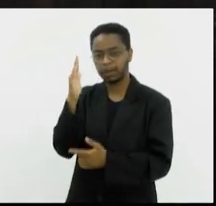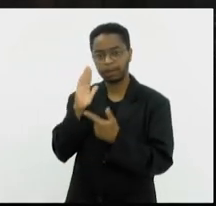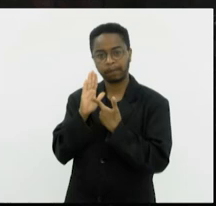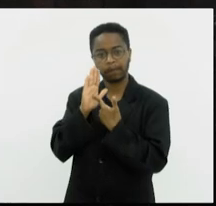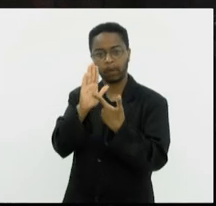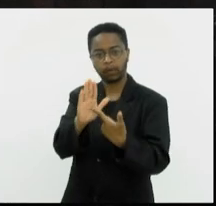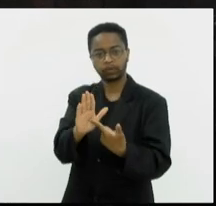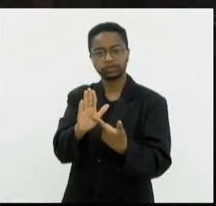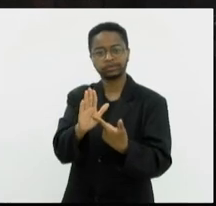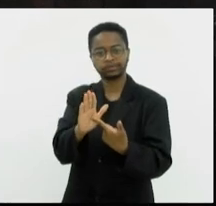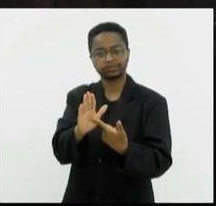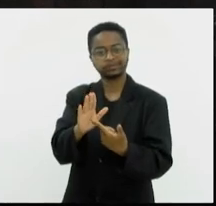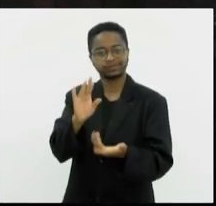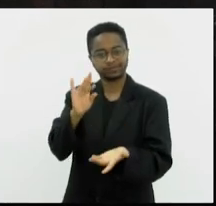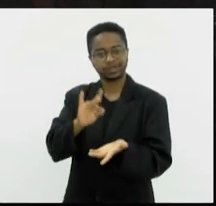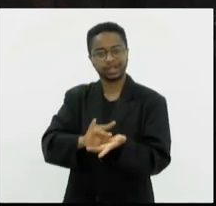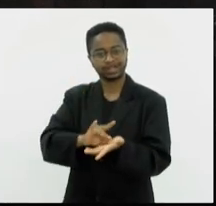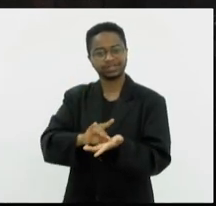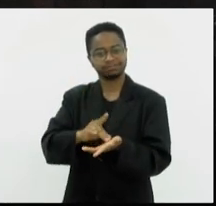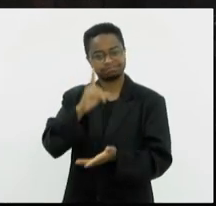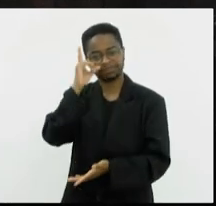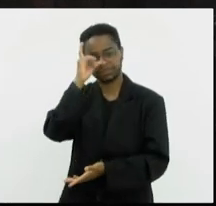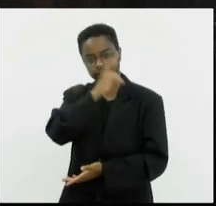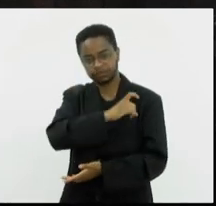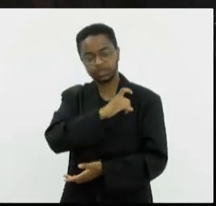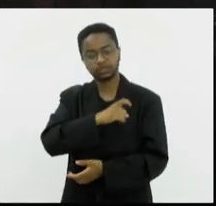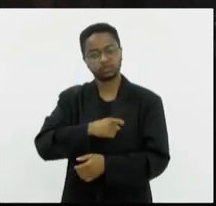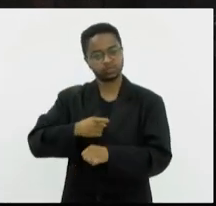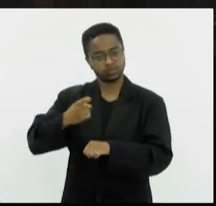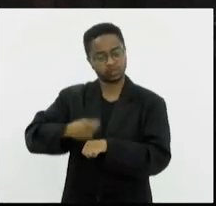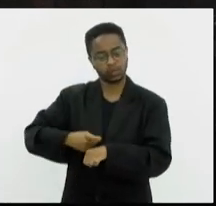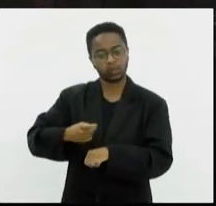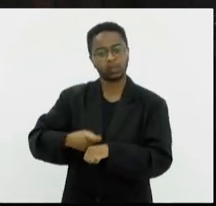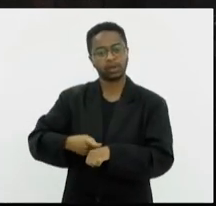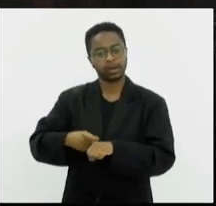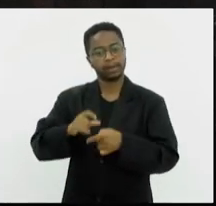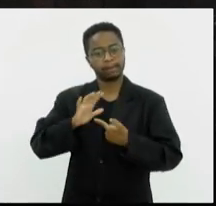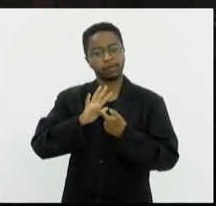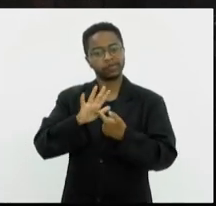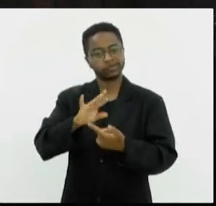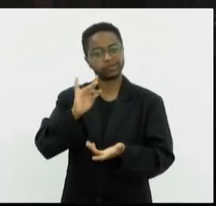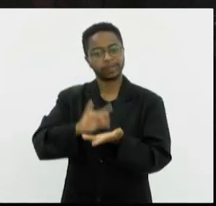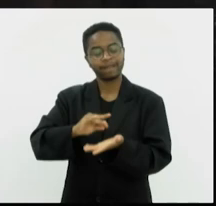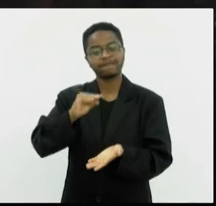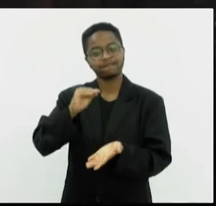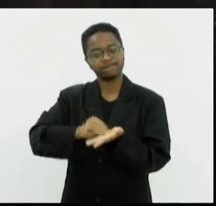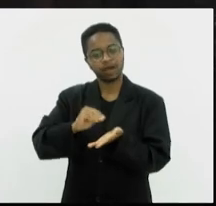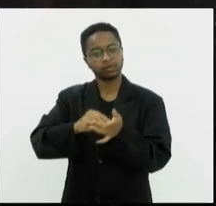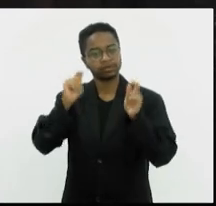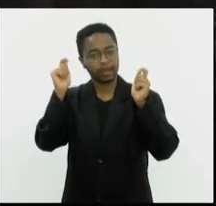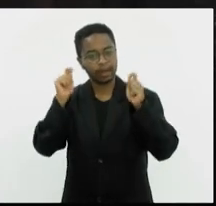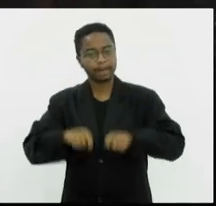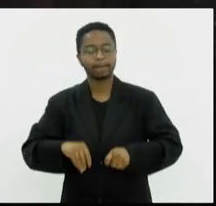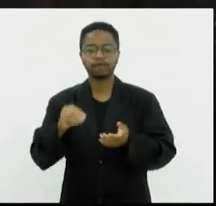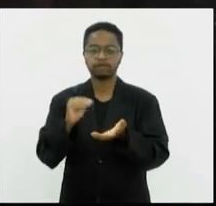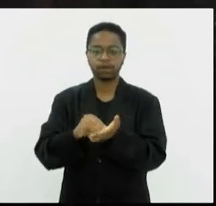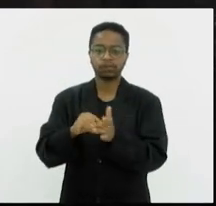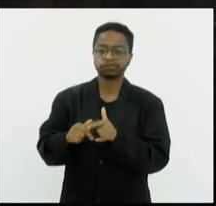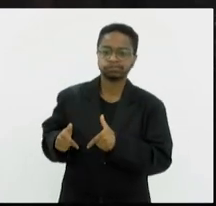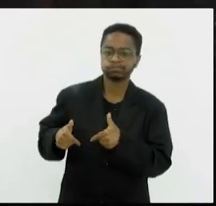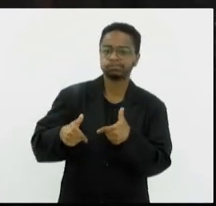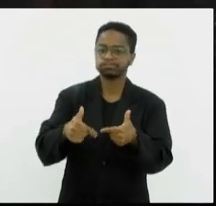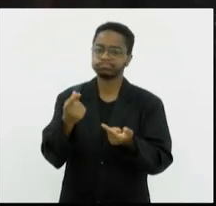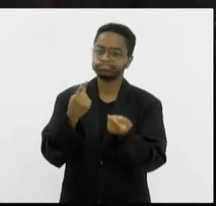de uma realidade dura difícil que mostra a falta de competência de eficiência de